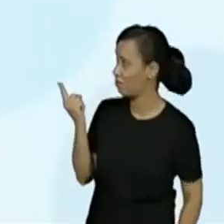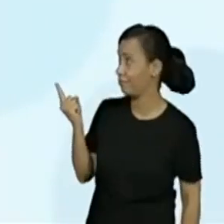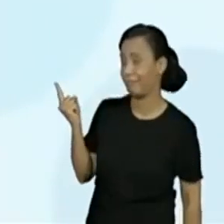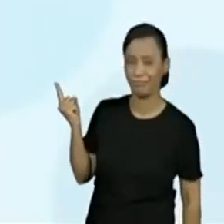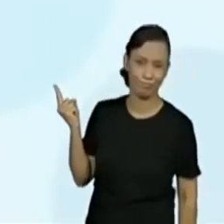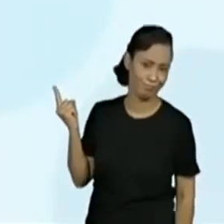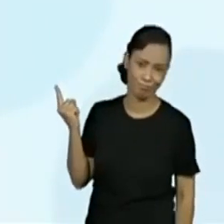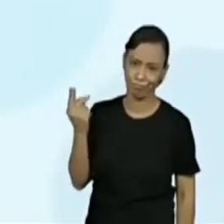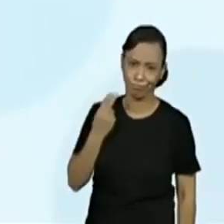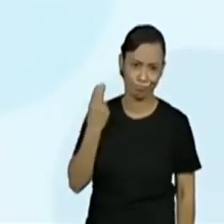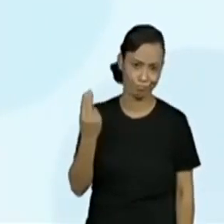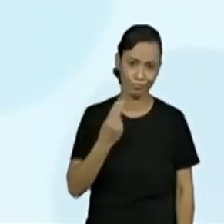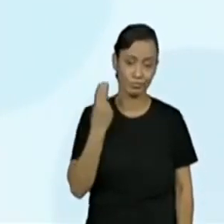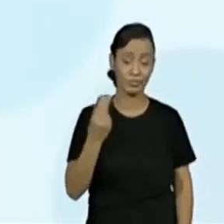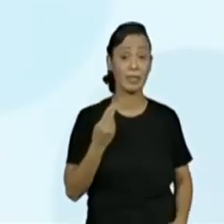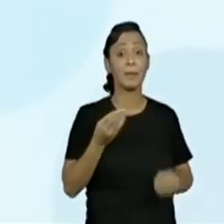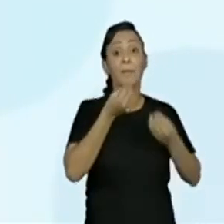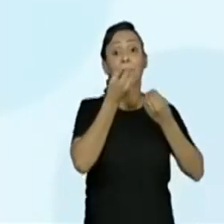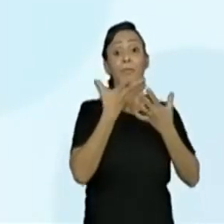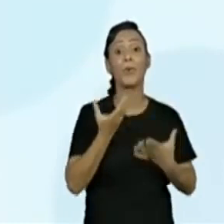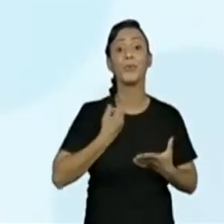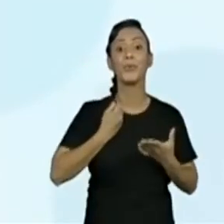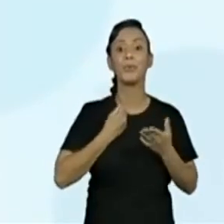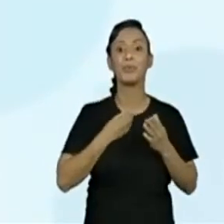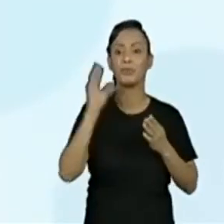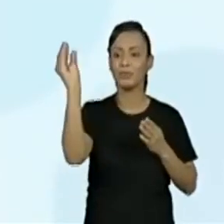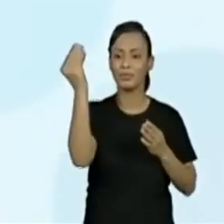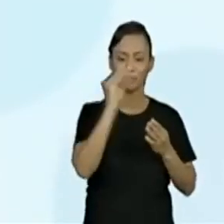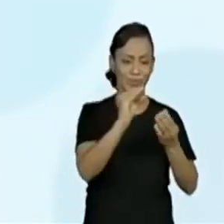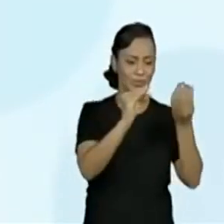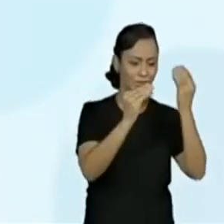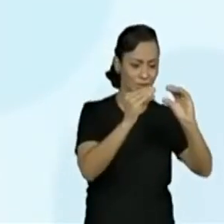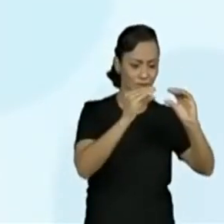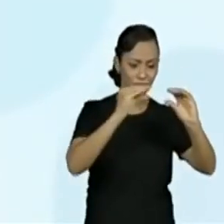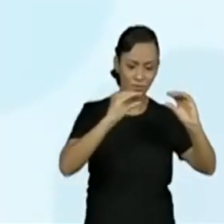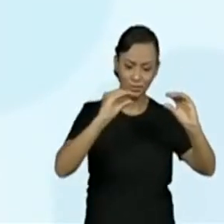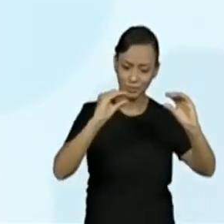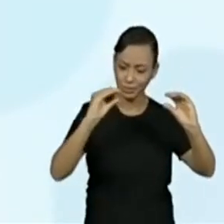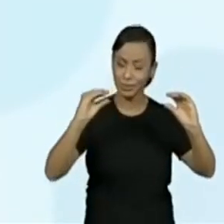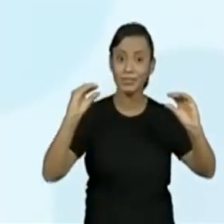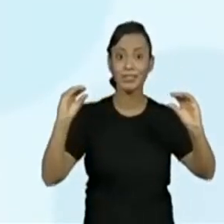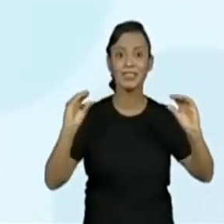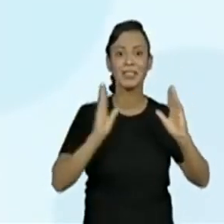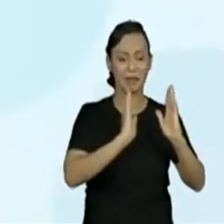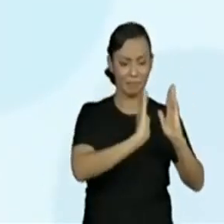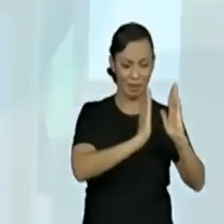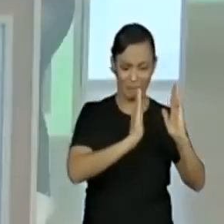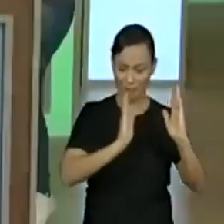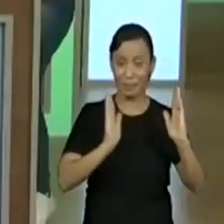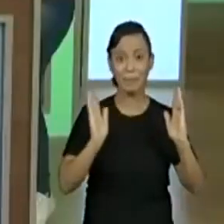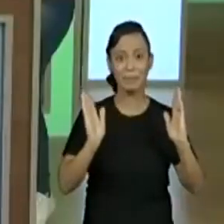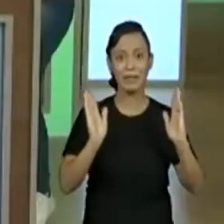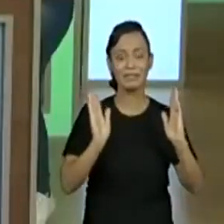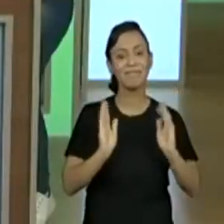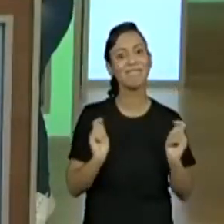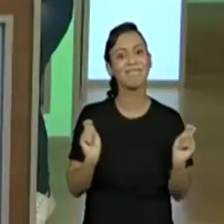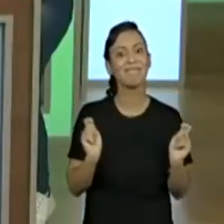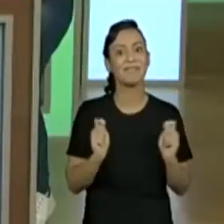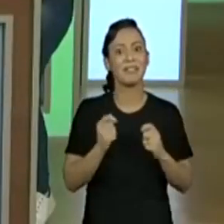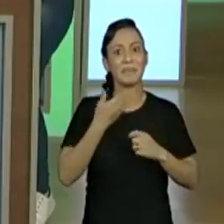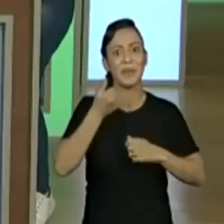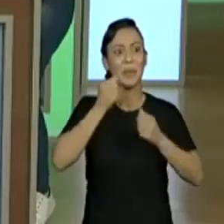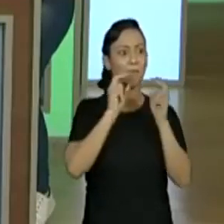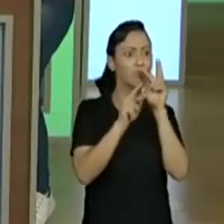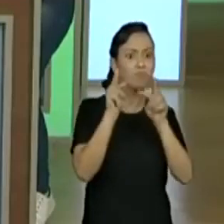Mas é sobre essa sequência, não é? Essa organização, essa regularidade que nós vamos falar hoje e trabalhar um pouquinho a respeito,